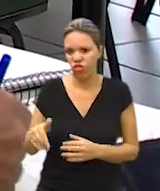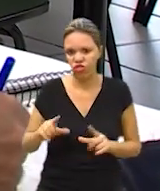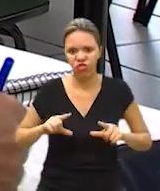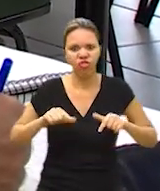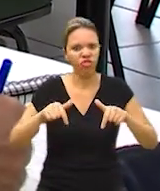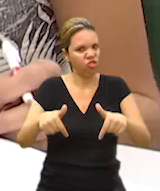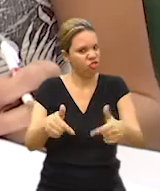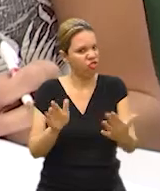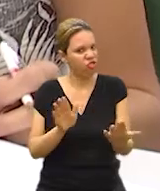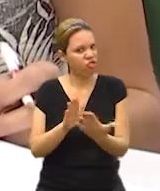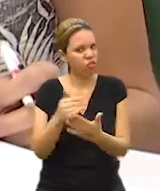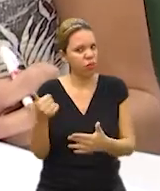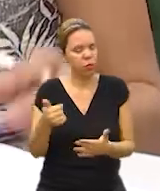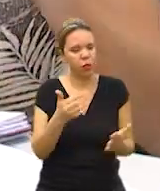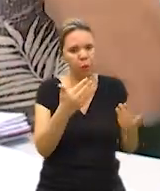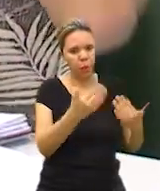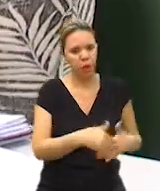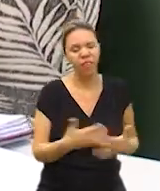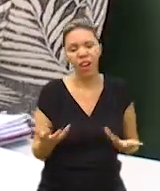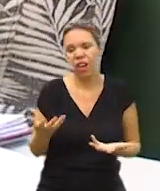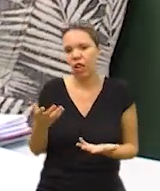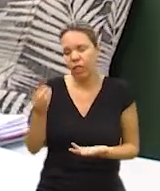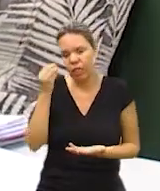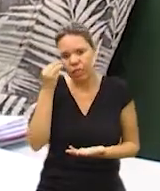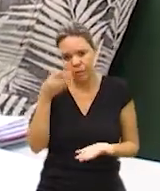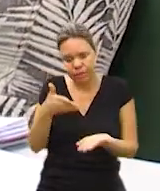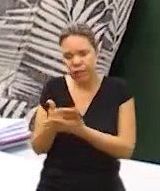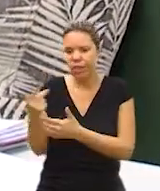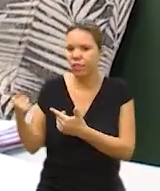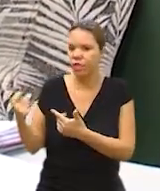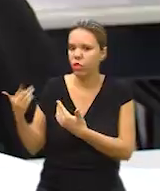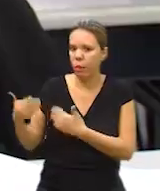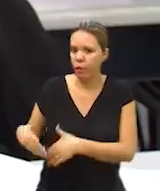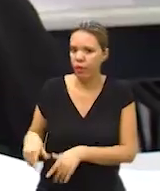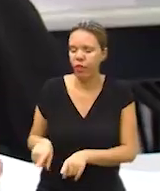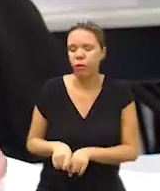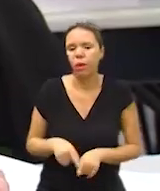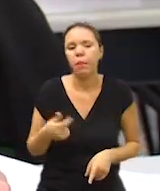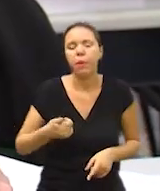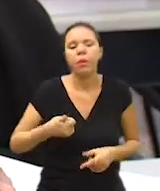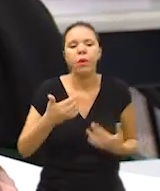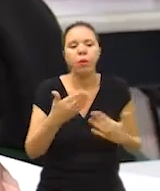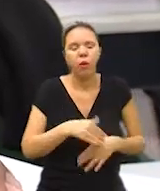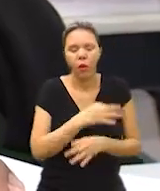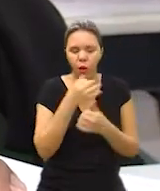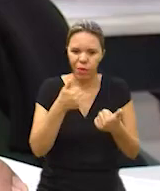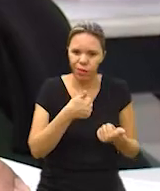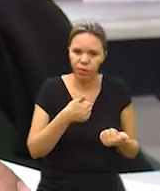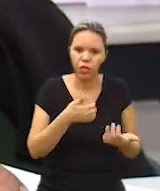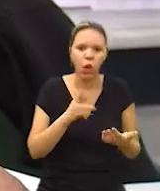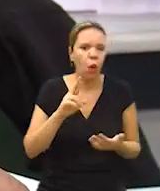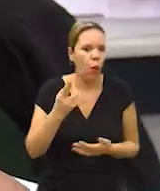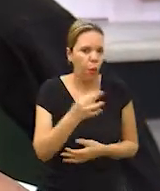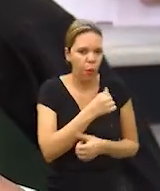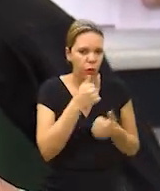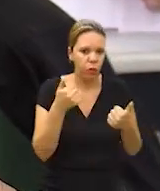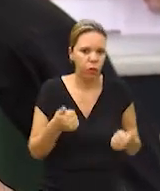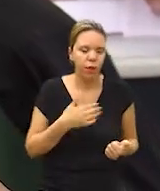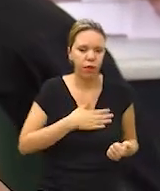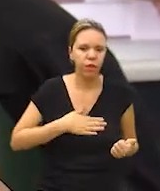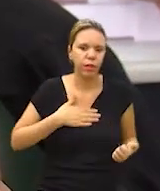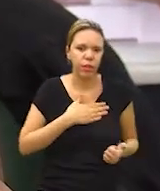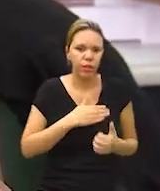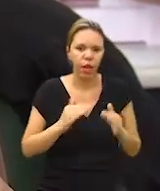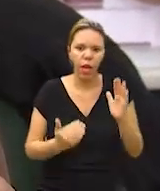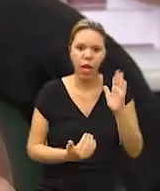a primeira fase e agora querem se dar bem na segunda. A primeira fase eu fui muito bem, tive um resultado muito bom, satisfatório,